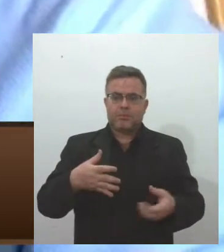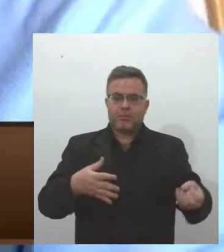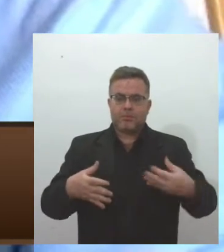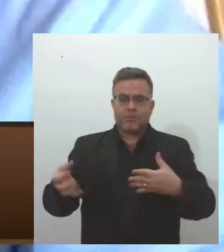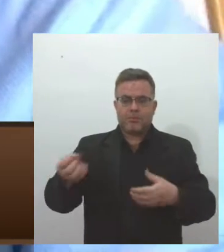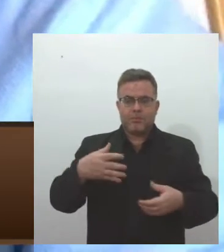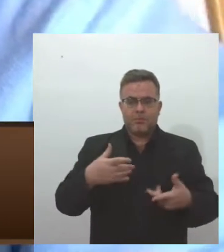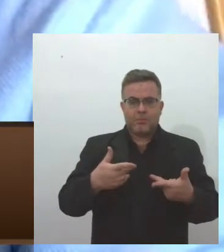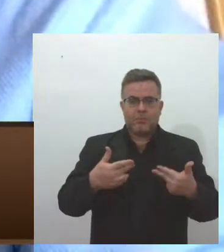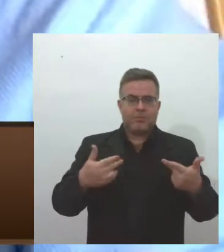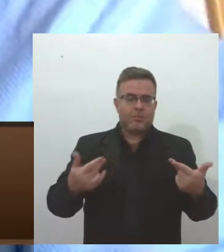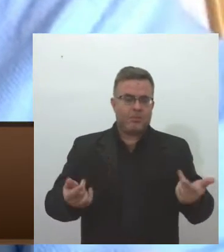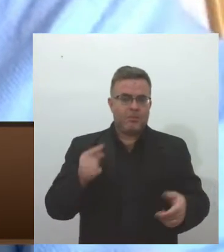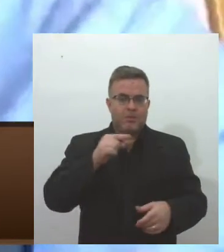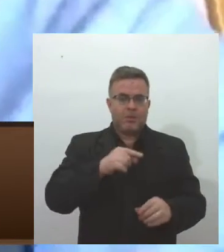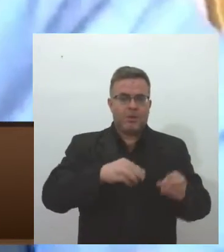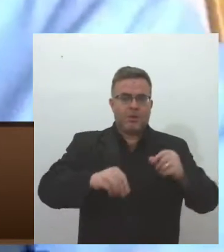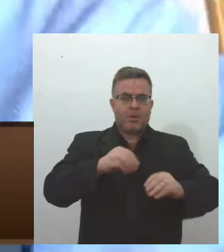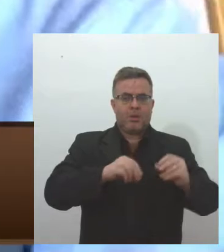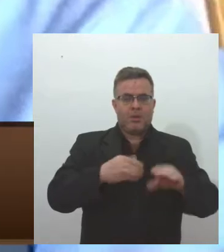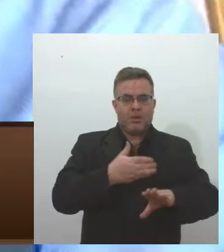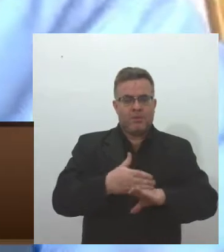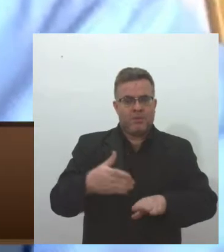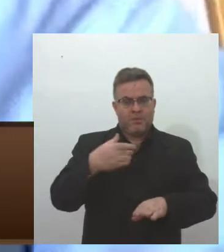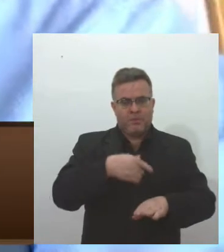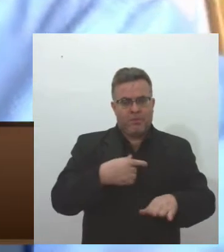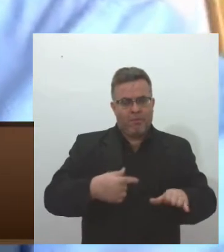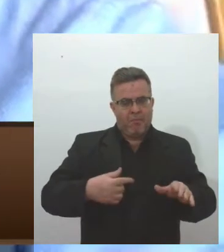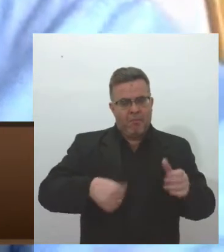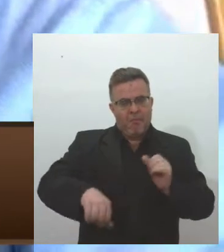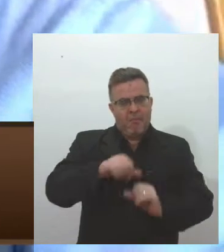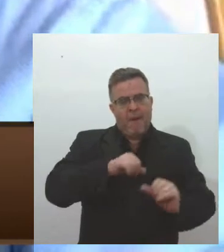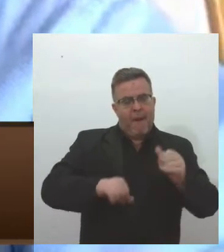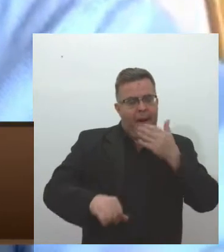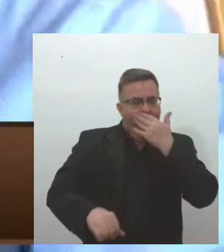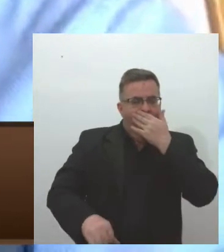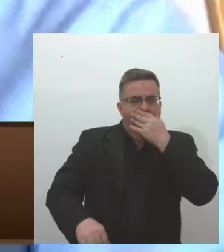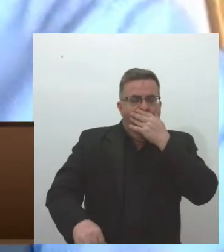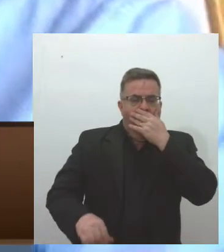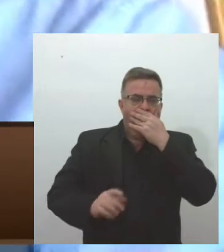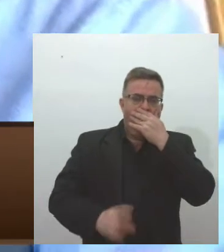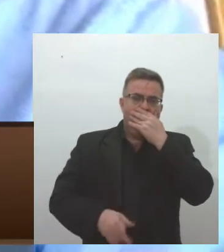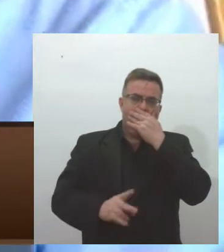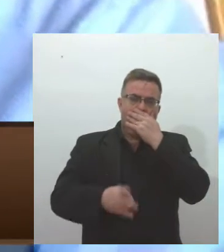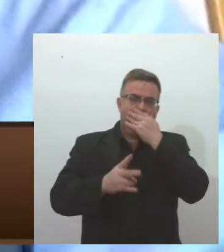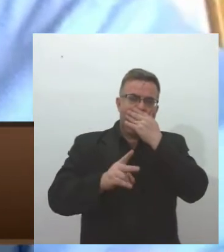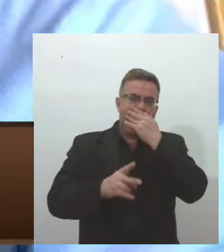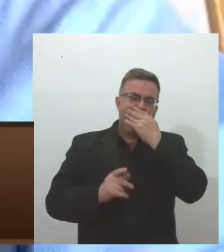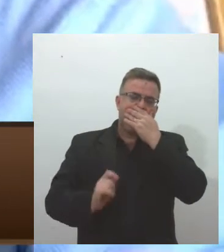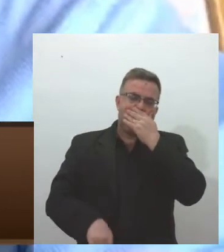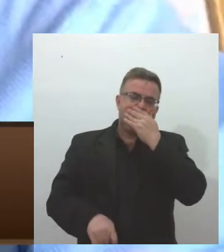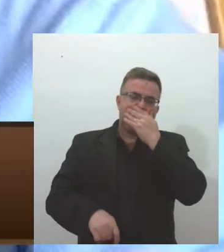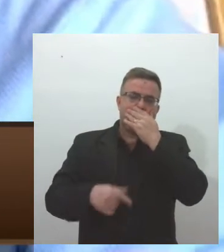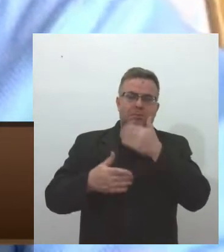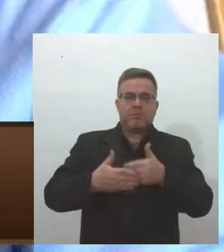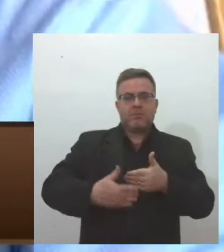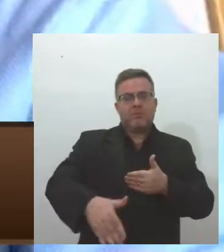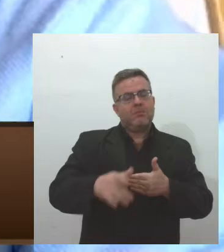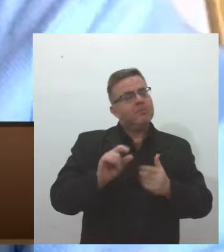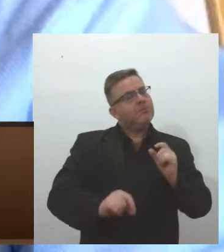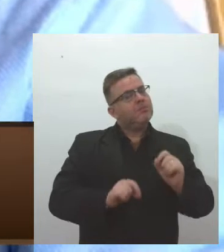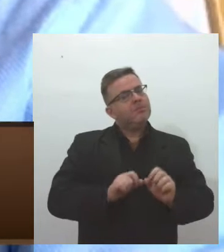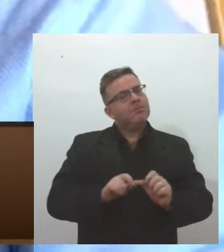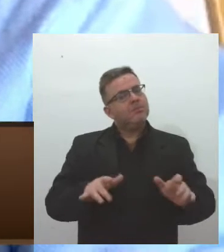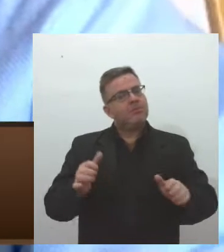Farinha foi uma rota totalmente pensada e trabalhada durante esses momentos da